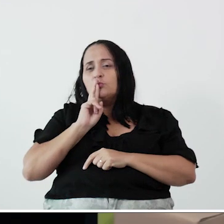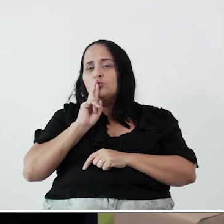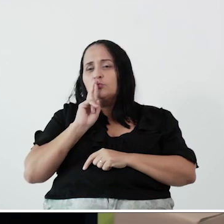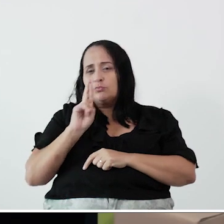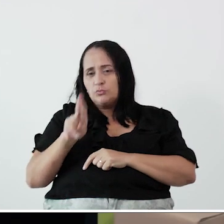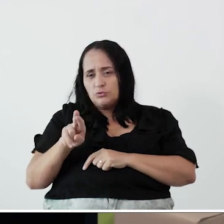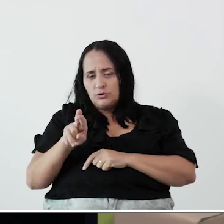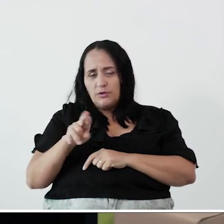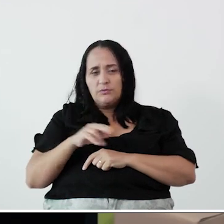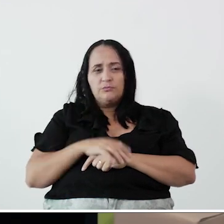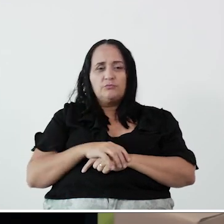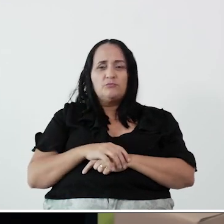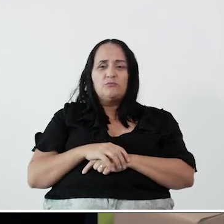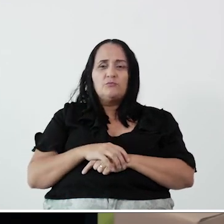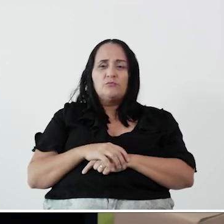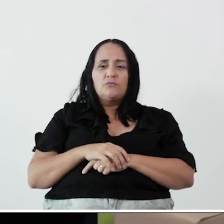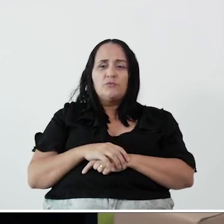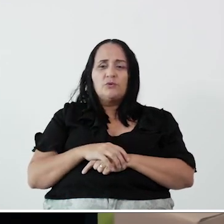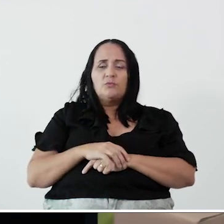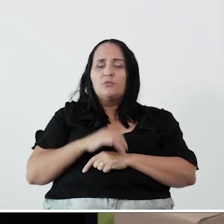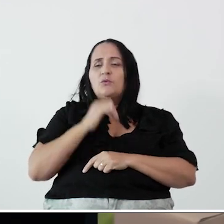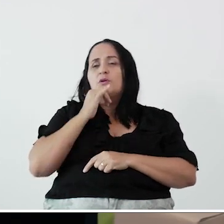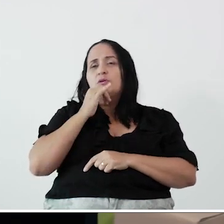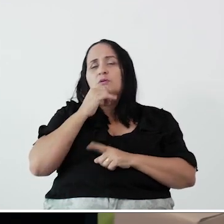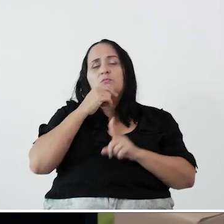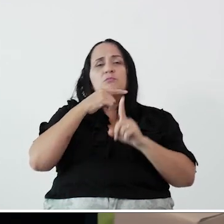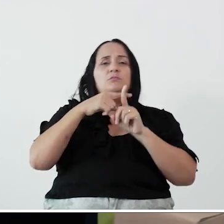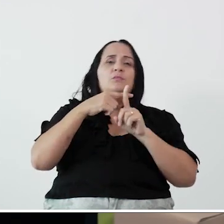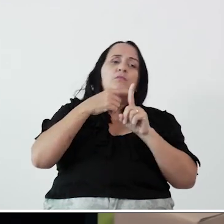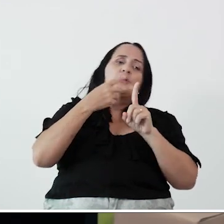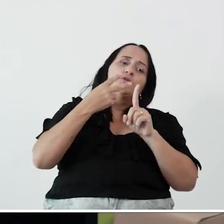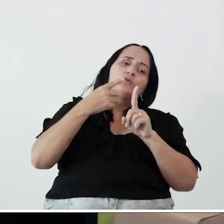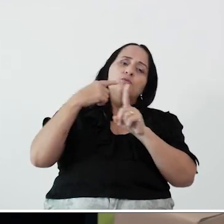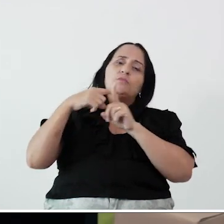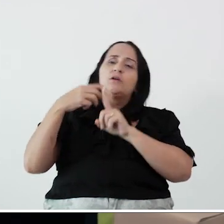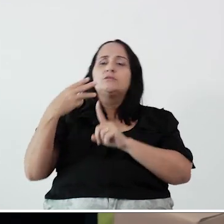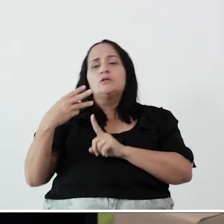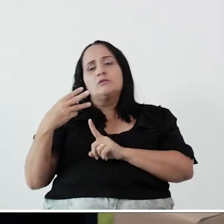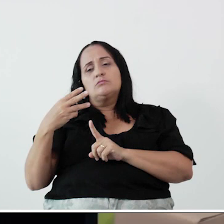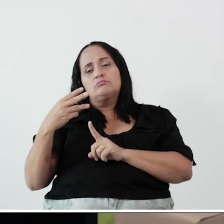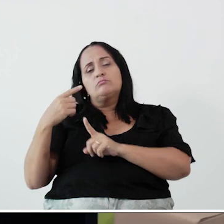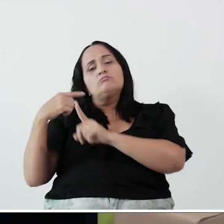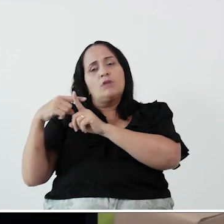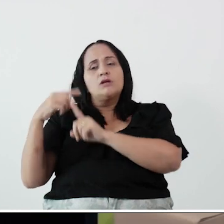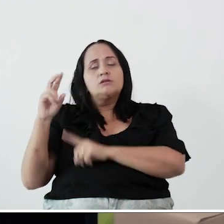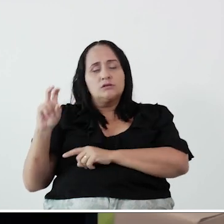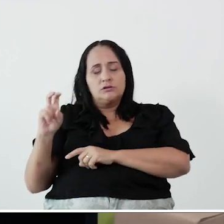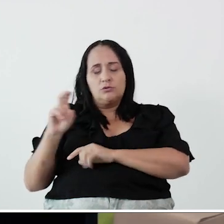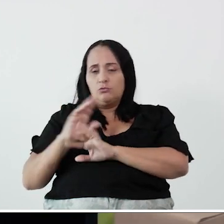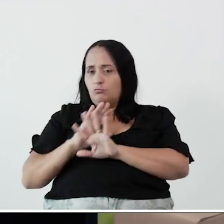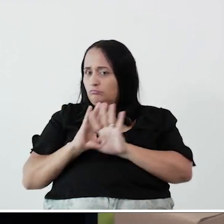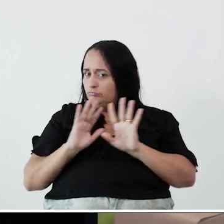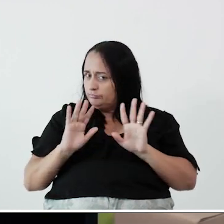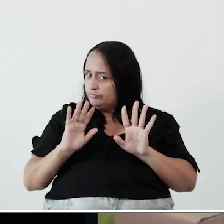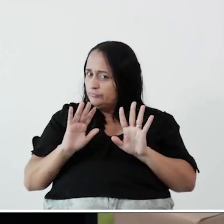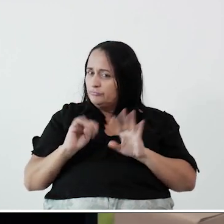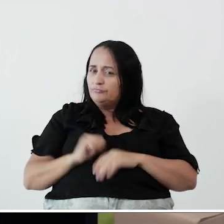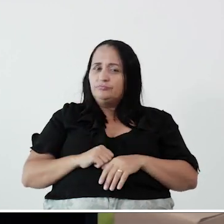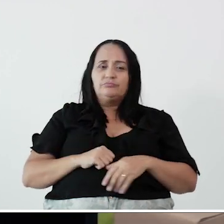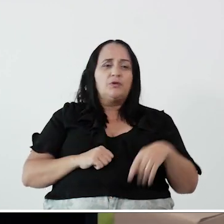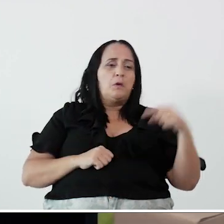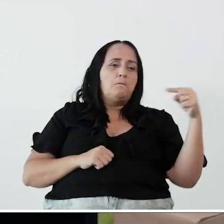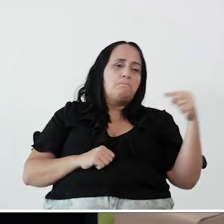Por exemplo, mais 2 somado a mais 3, o resultado, mais 5. Menos